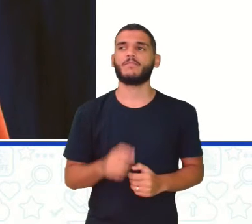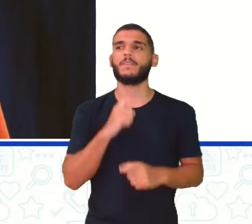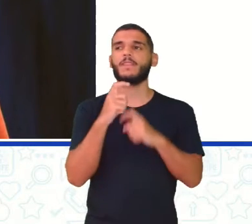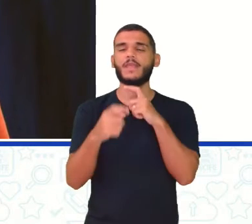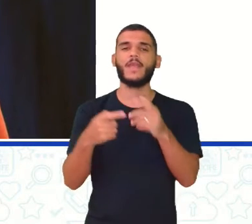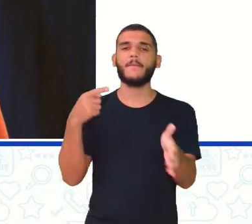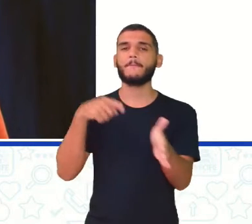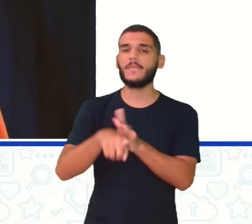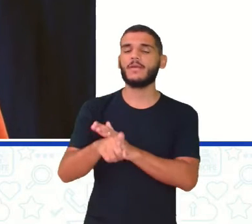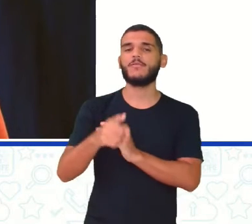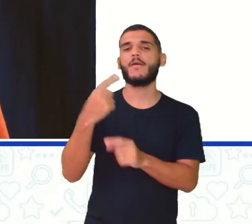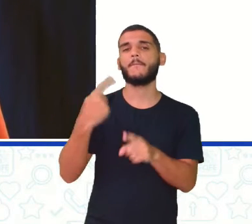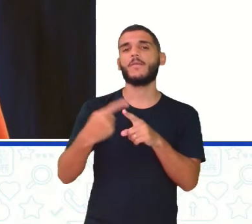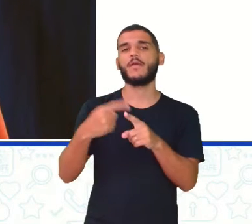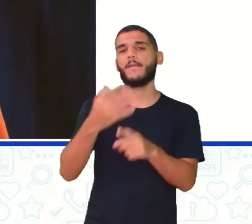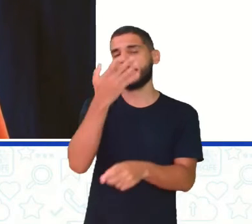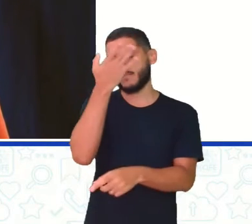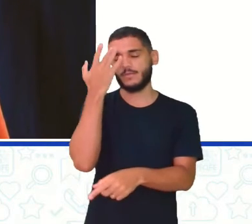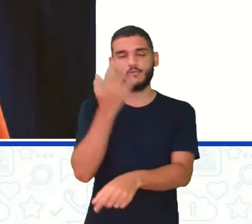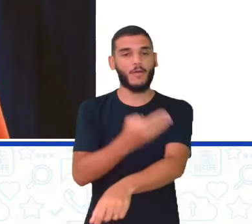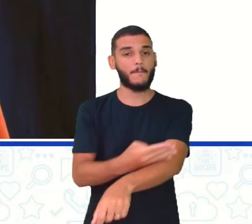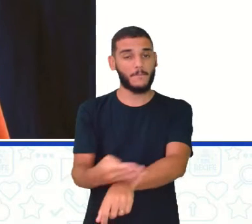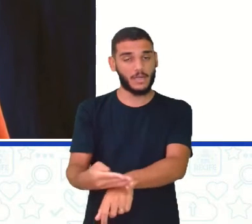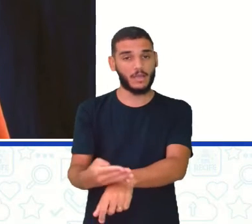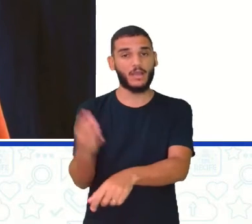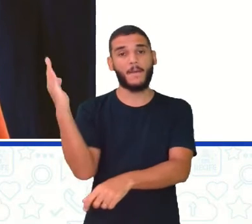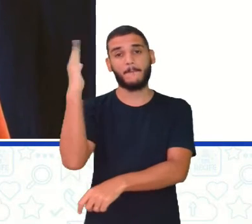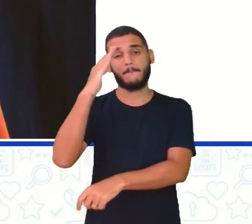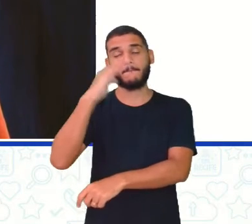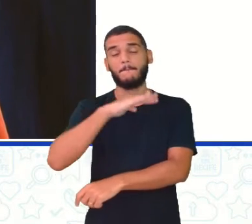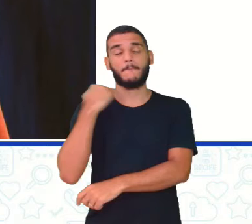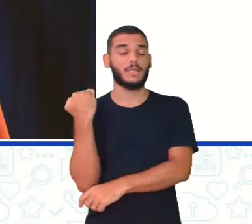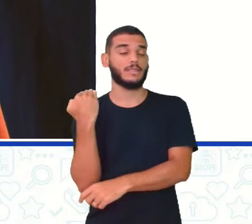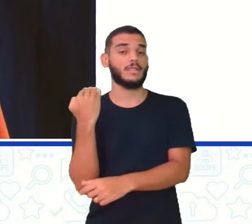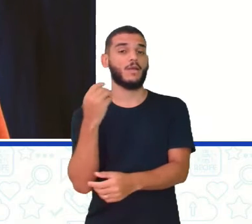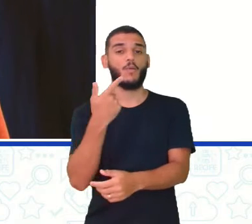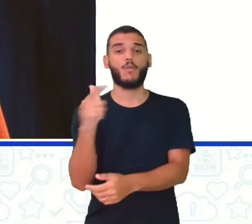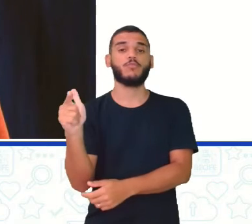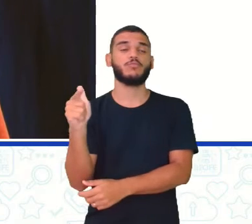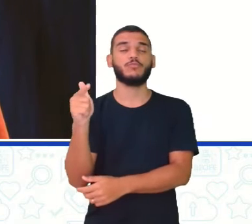que no Brasil, a cada 8 horas, um jovem negro é morto.